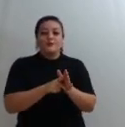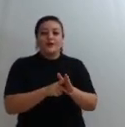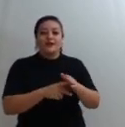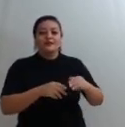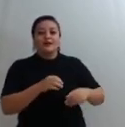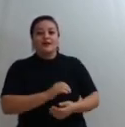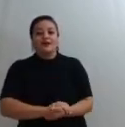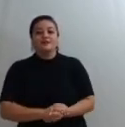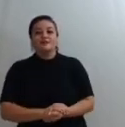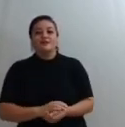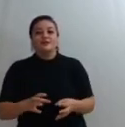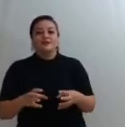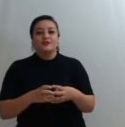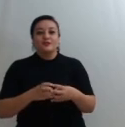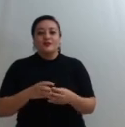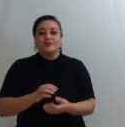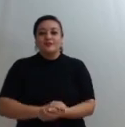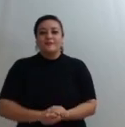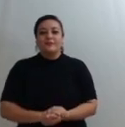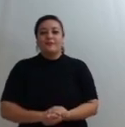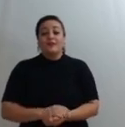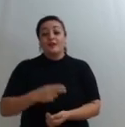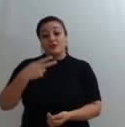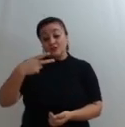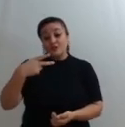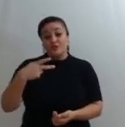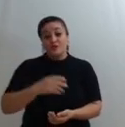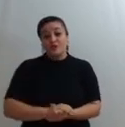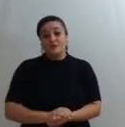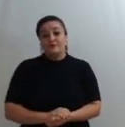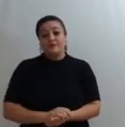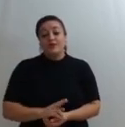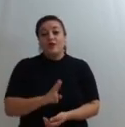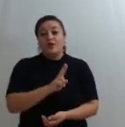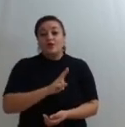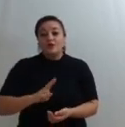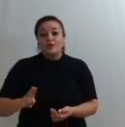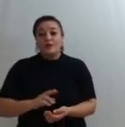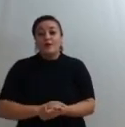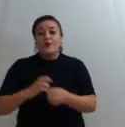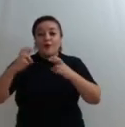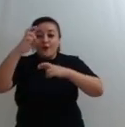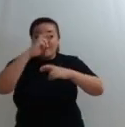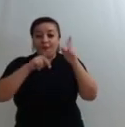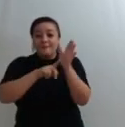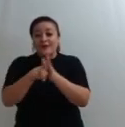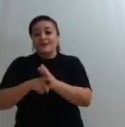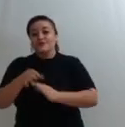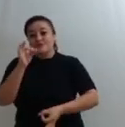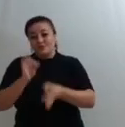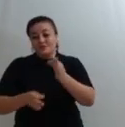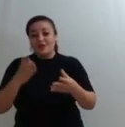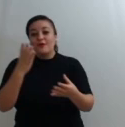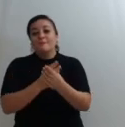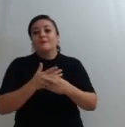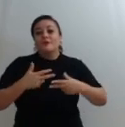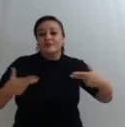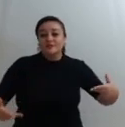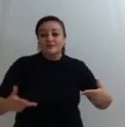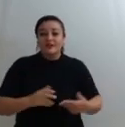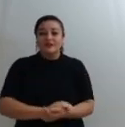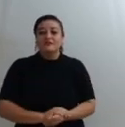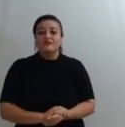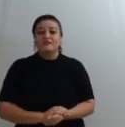de seu irmão Aloysio César, nomeou como perito judicial em processos em curso no juízo do qual é